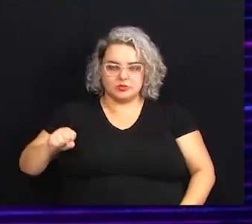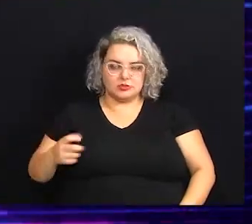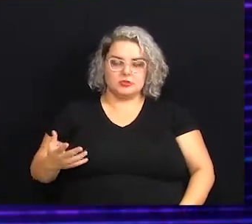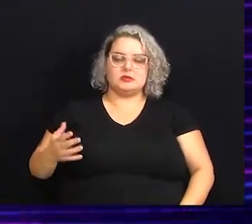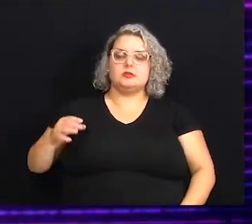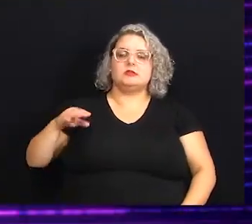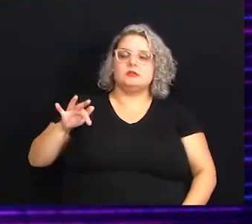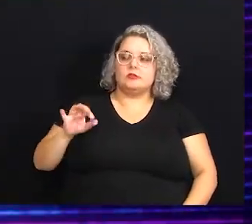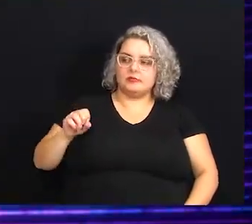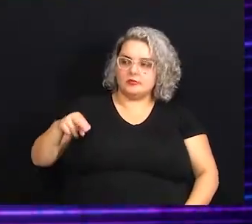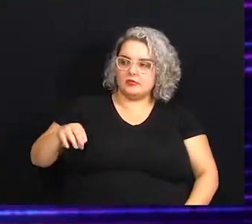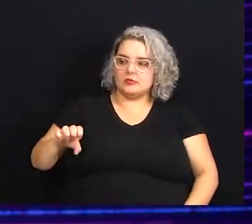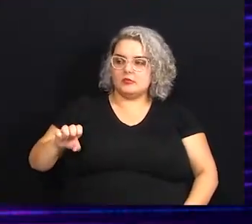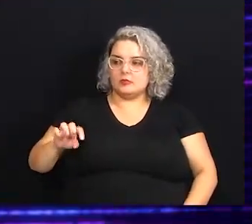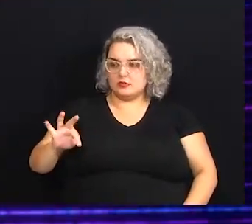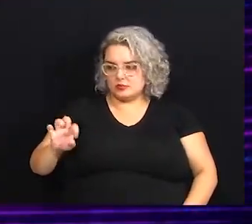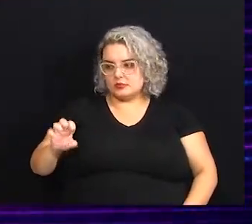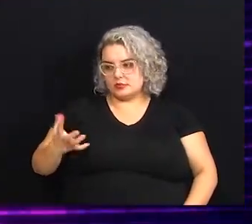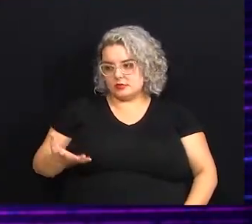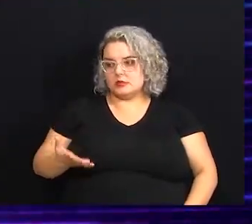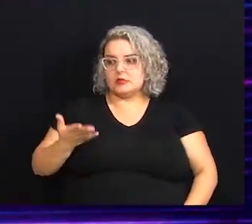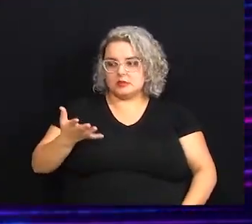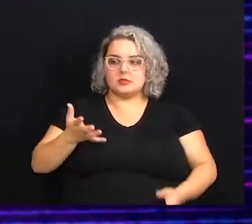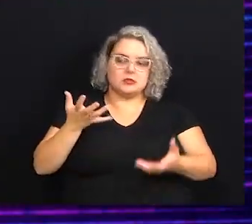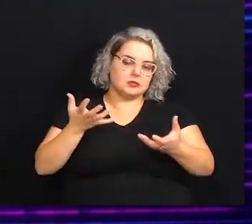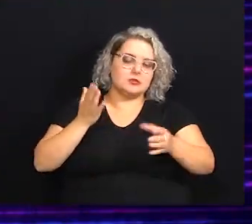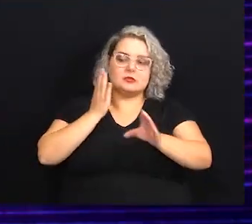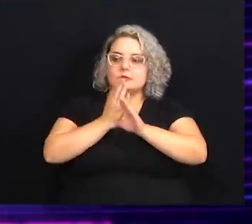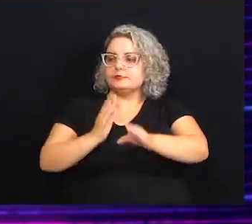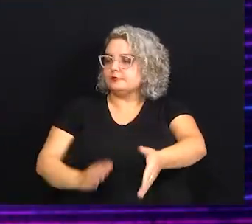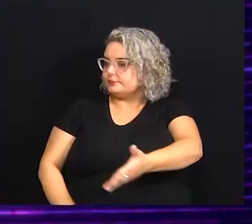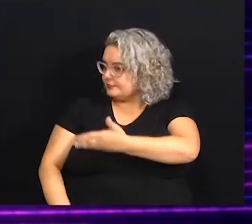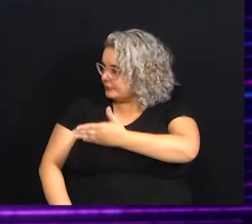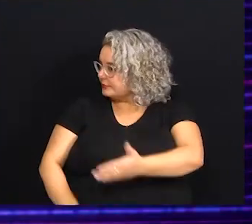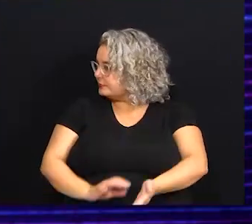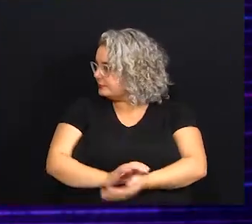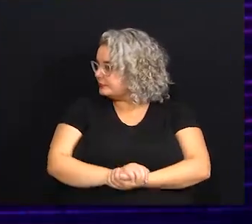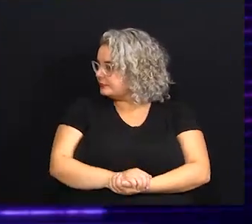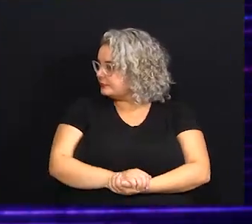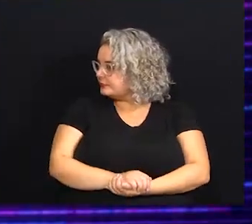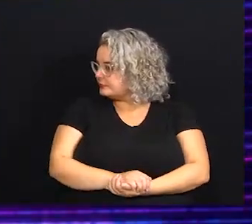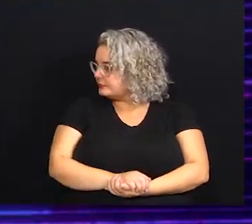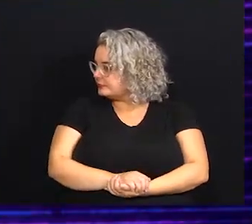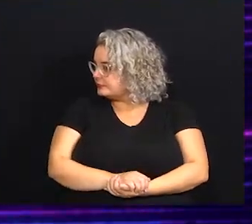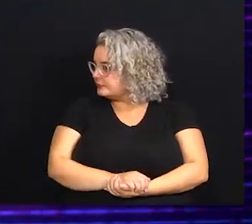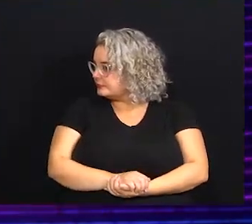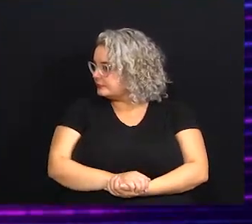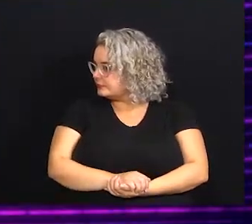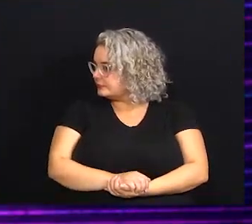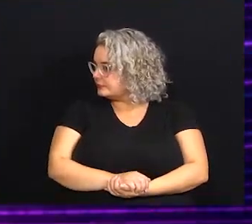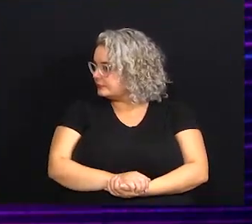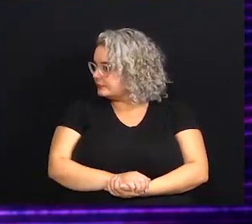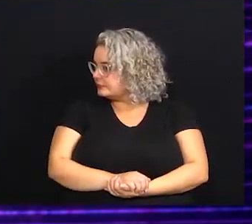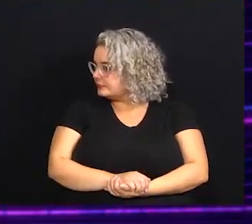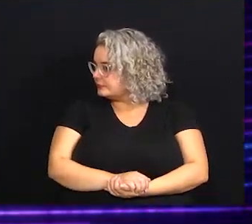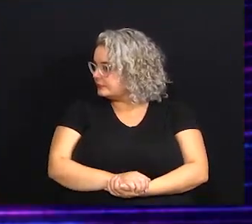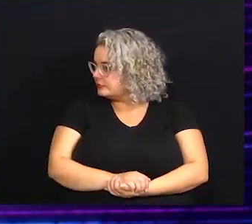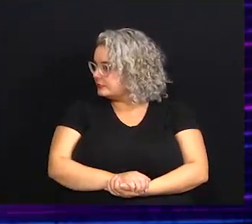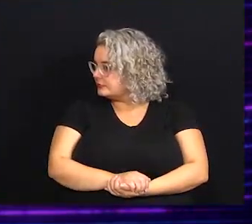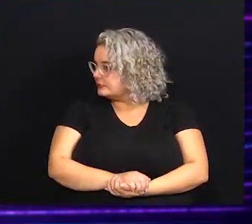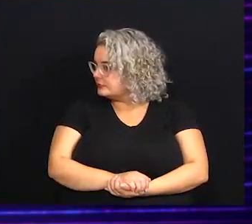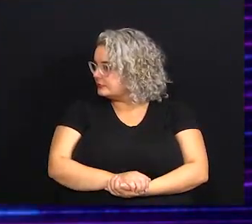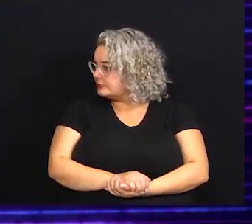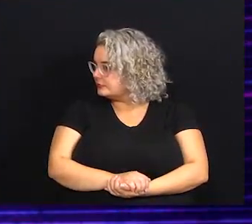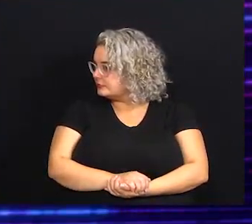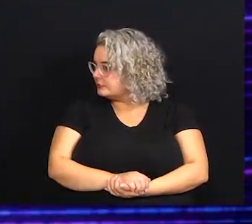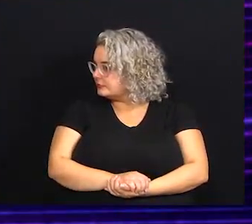livraria online você vai encontrar. E para você que quiser me encontrar nas redes sociais, só escrever meu nome, Ricardo Zalcberg